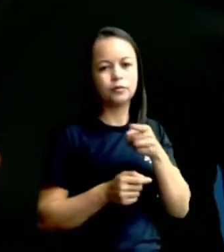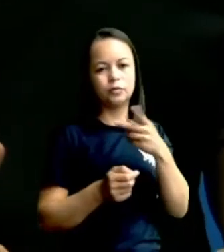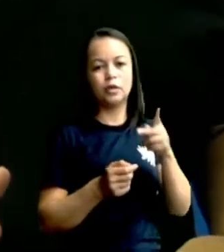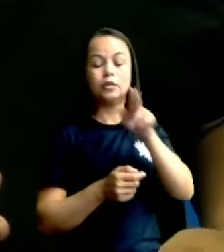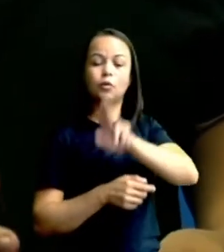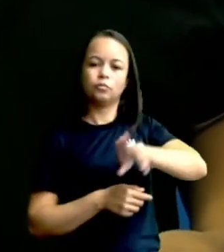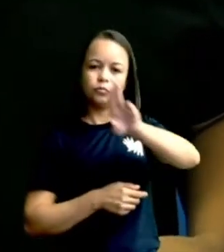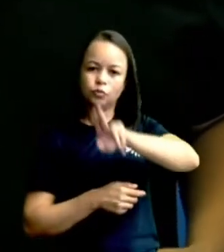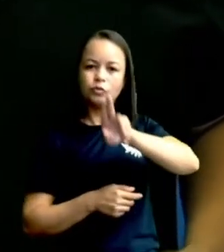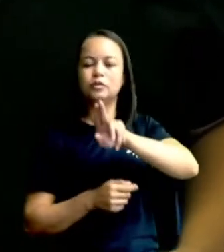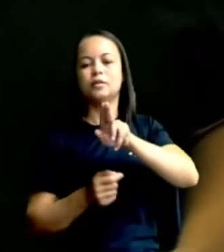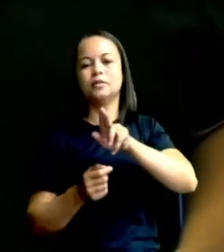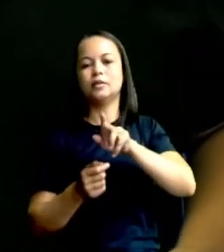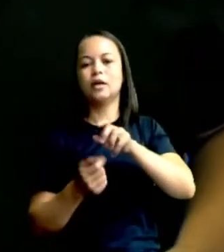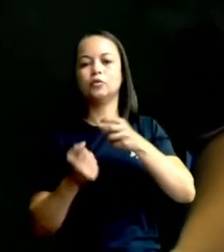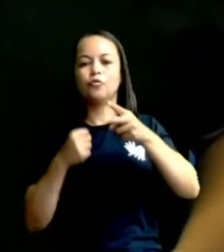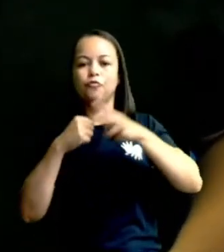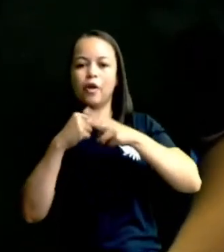utilizando verbos